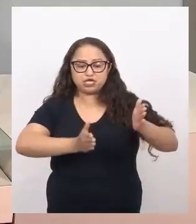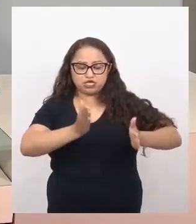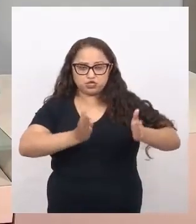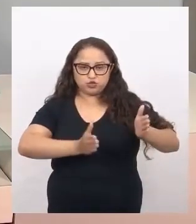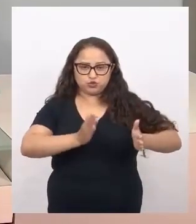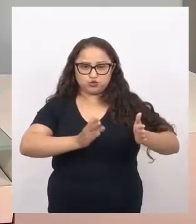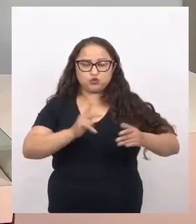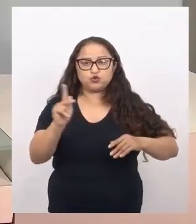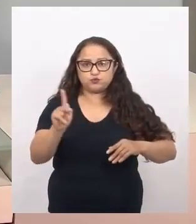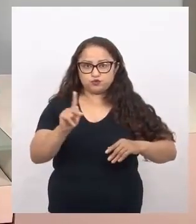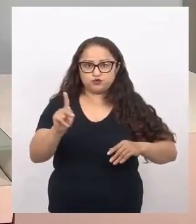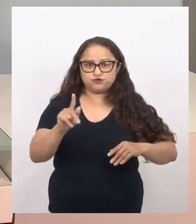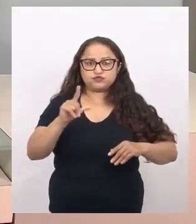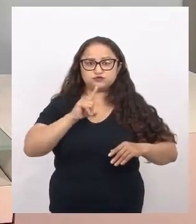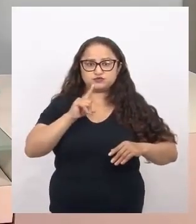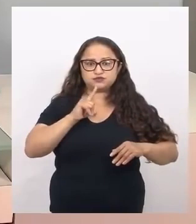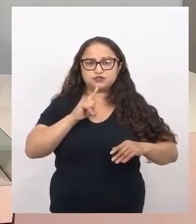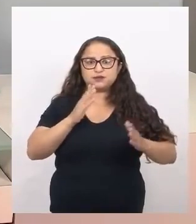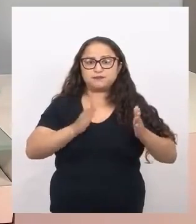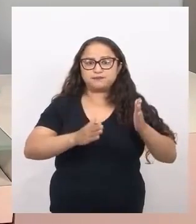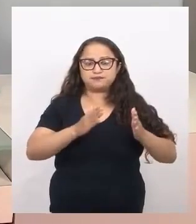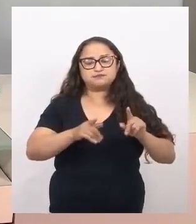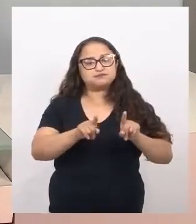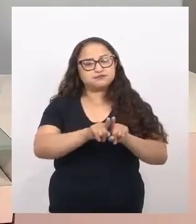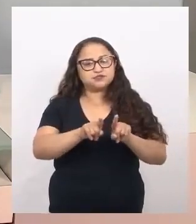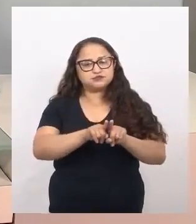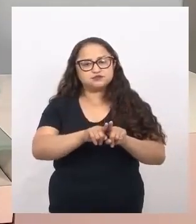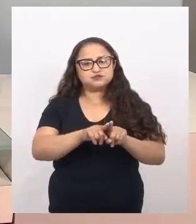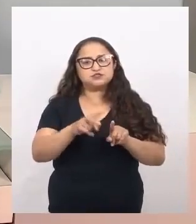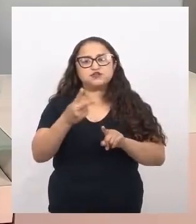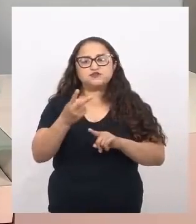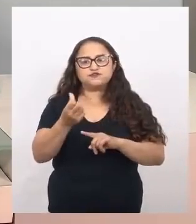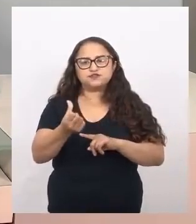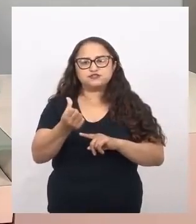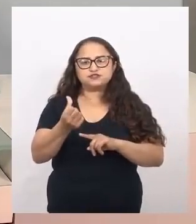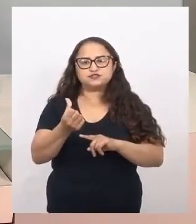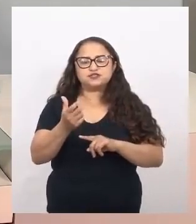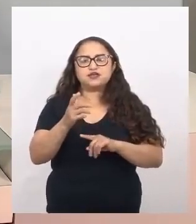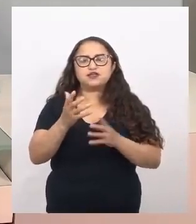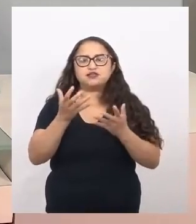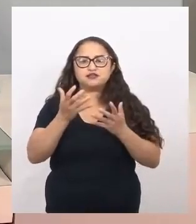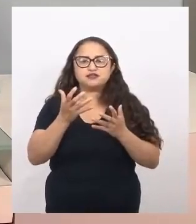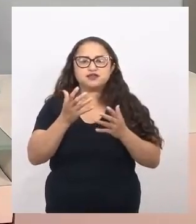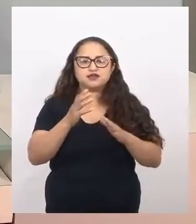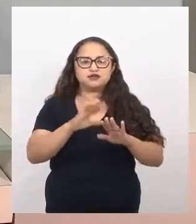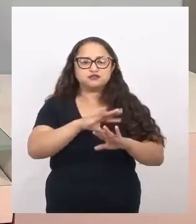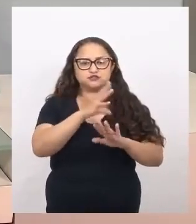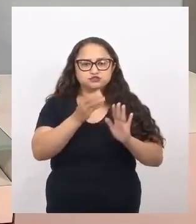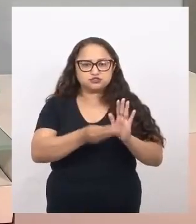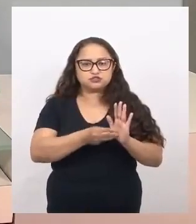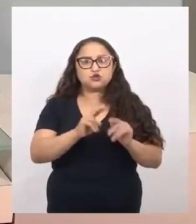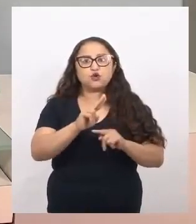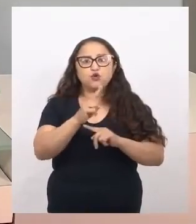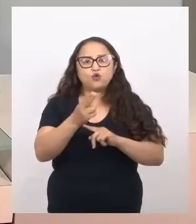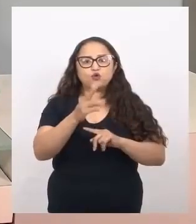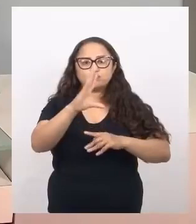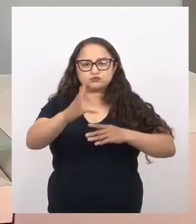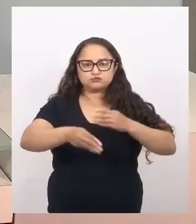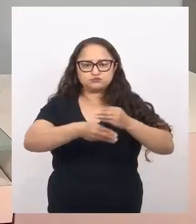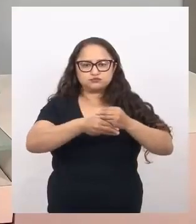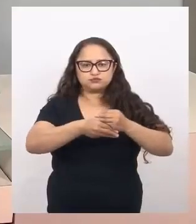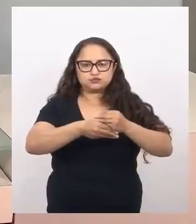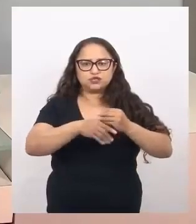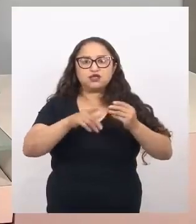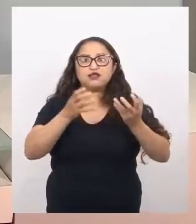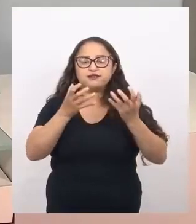o professor tem jornada básica e carga suplementar de 6 aulas. Ele indica a jornada ou somente a carga suplementar? Ele indica a